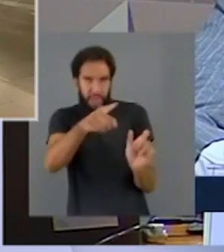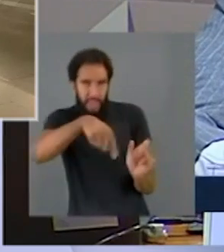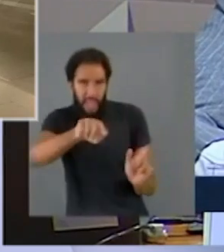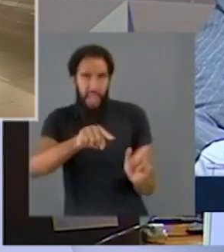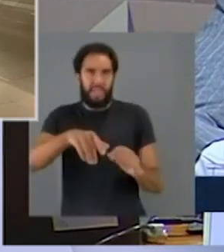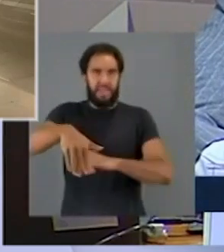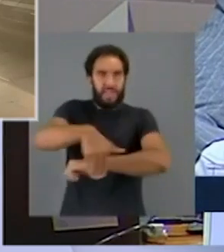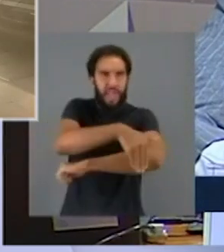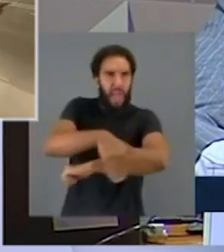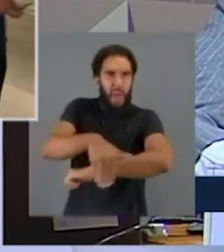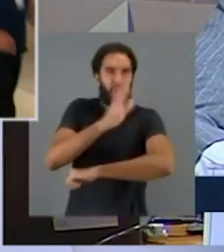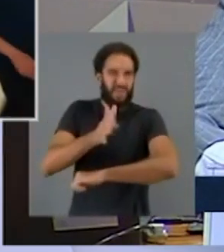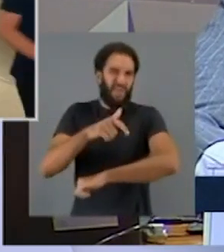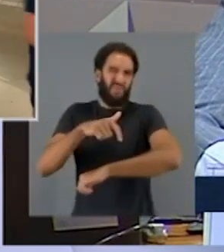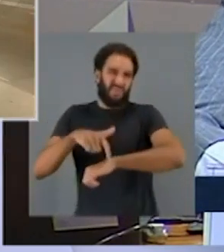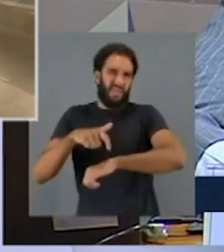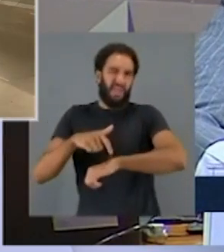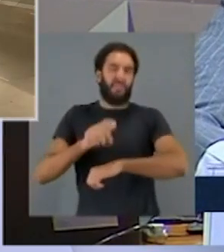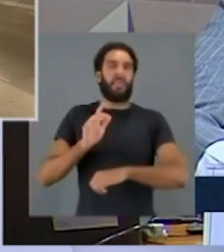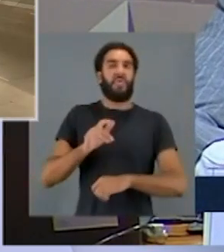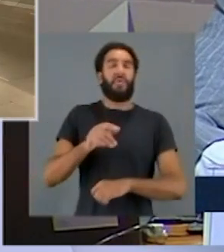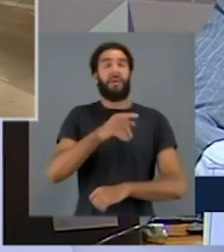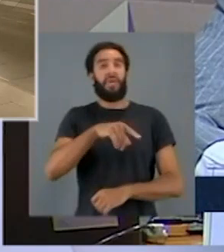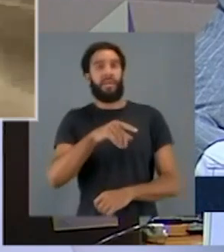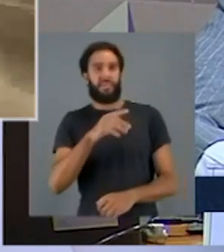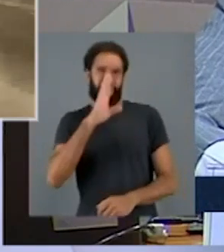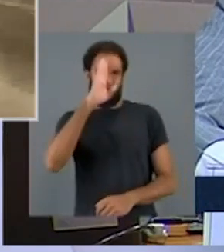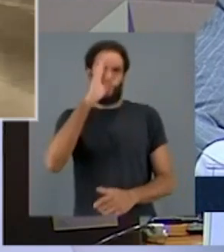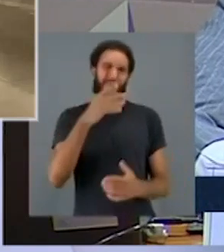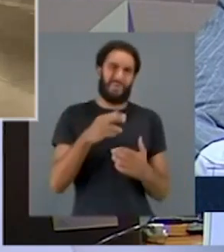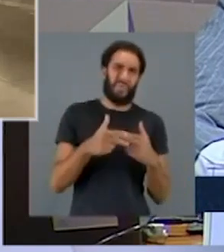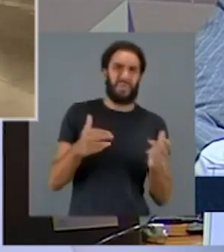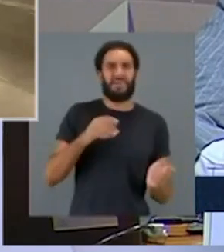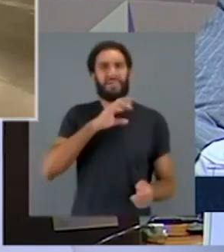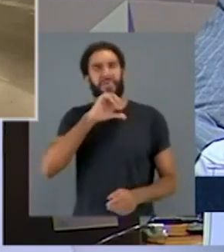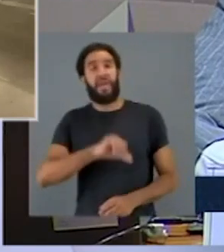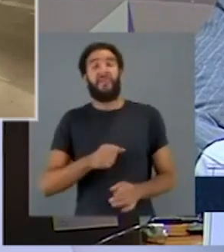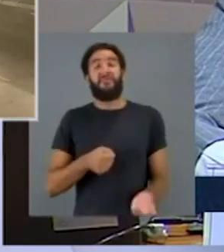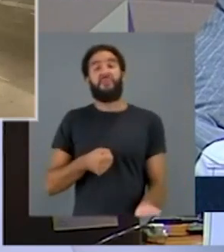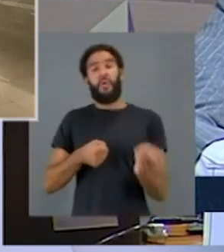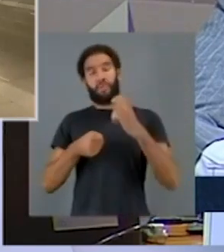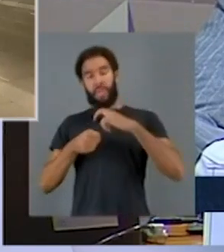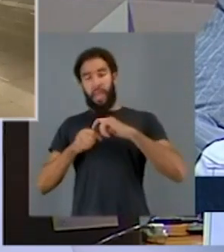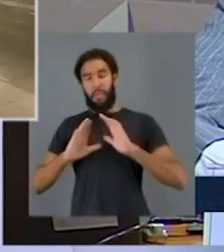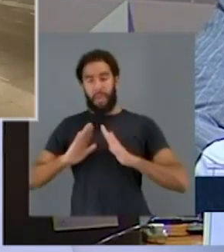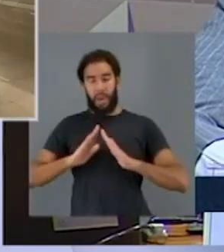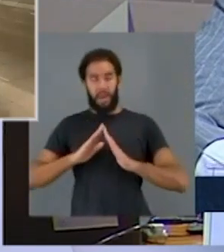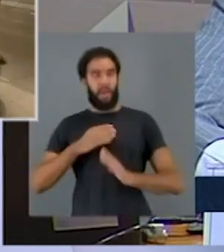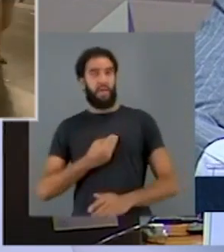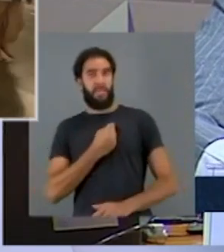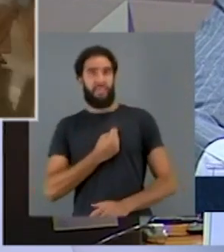que aconteceu no dia 8 Mas ela já começou lá atrás anterior mesmo aos atos que aconteceram em frente